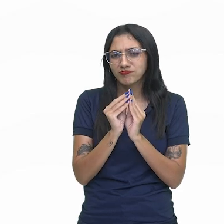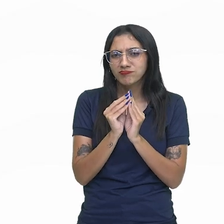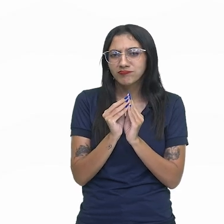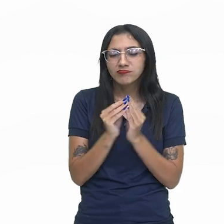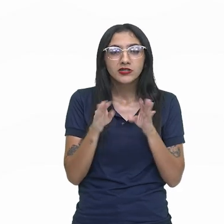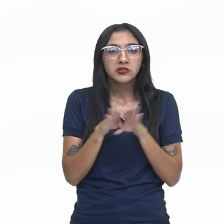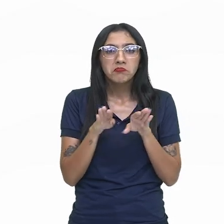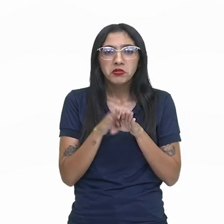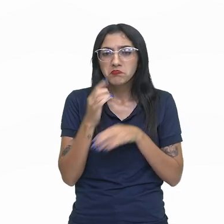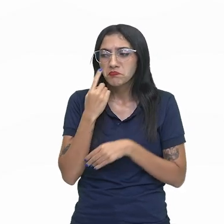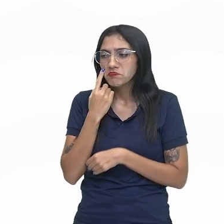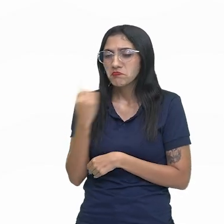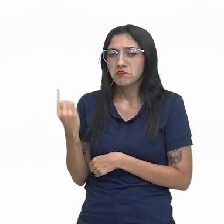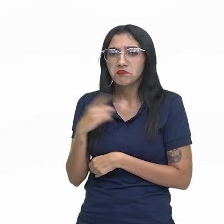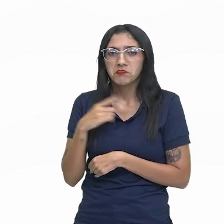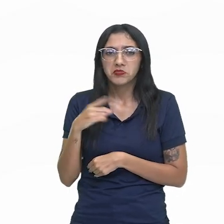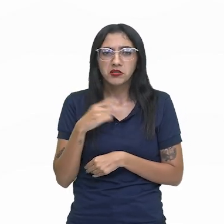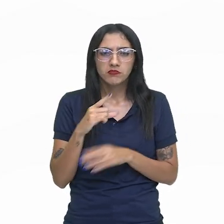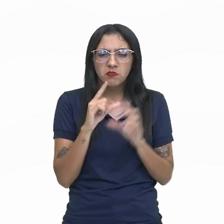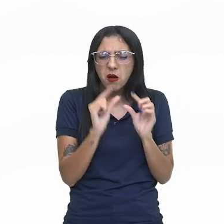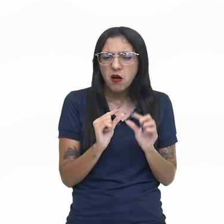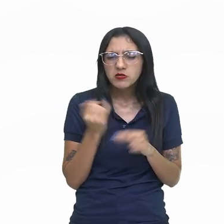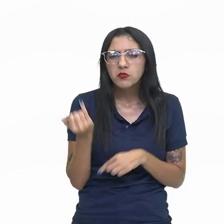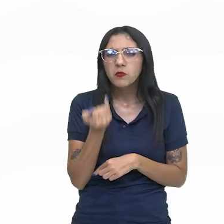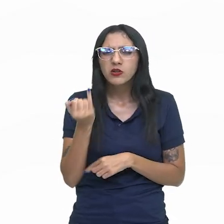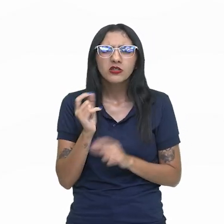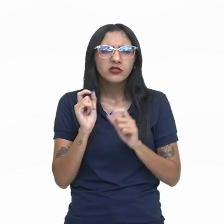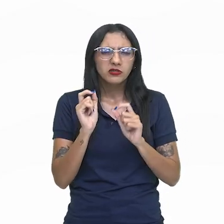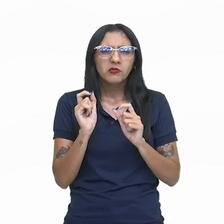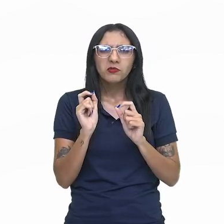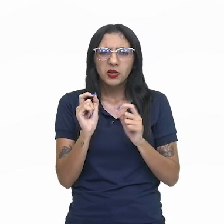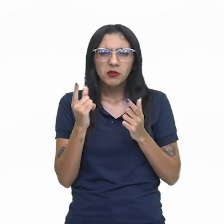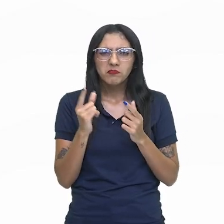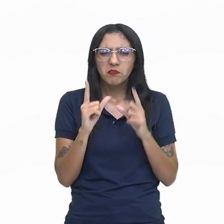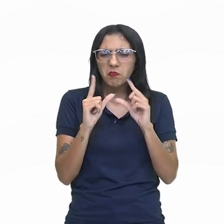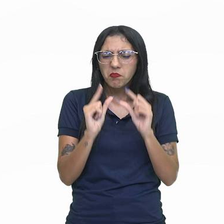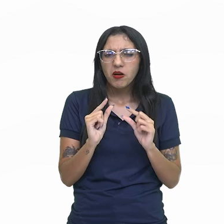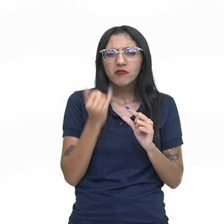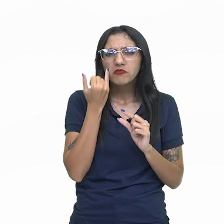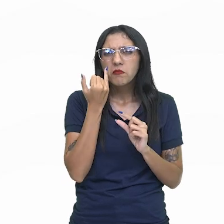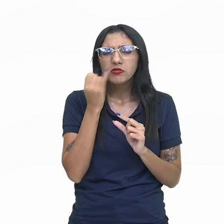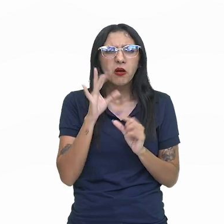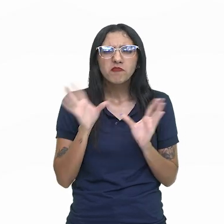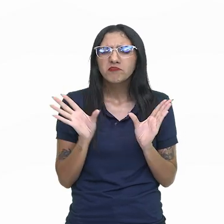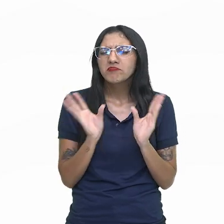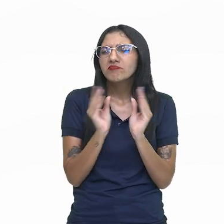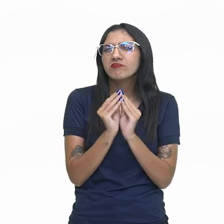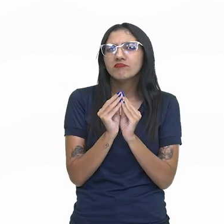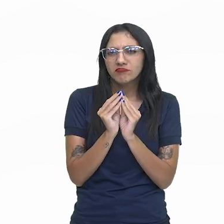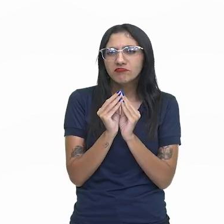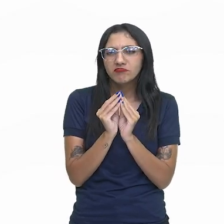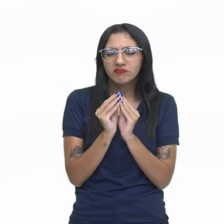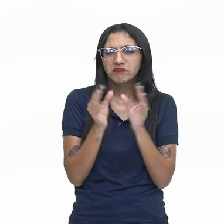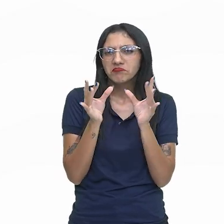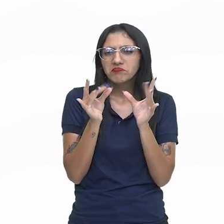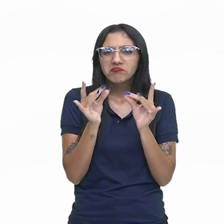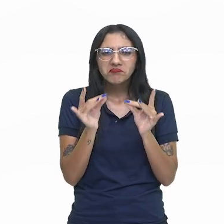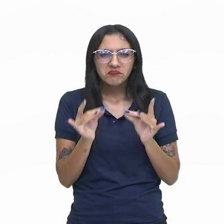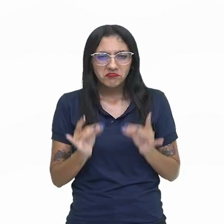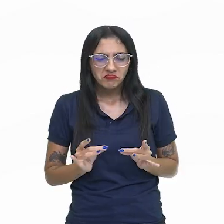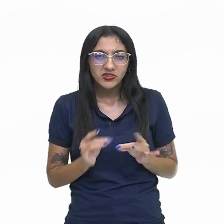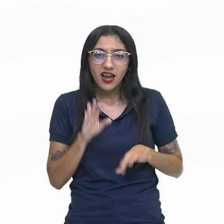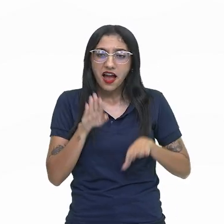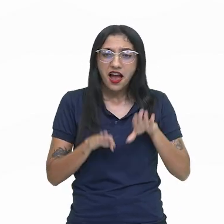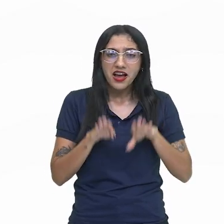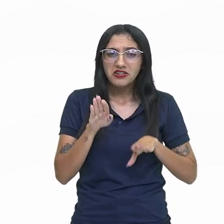tem o menos importante, que são os pormenores, né? Aqueles menores detalhezinhos que muitas